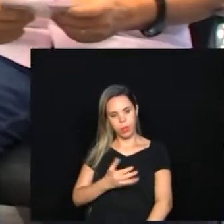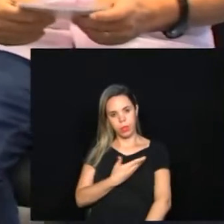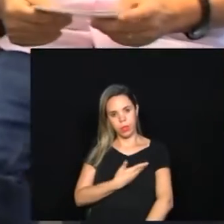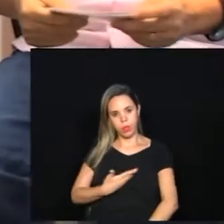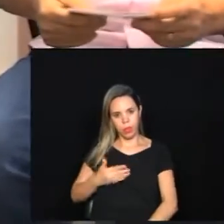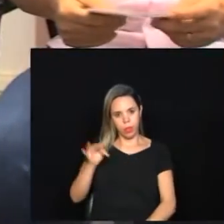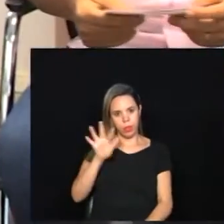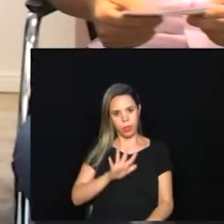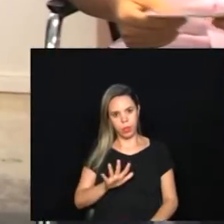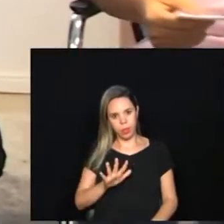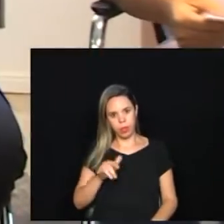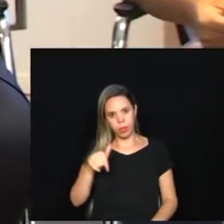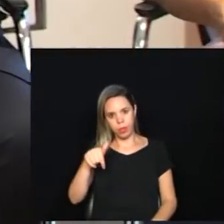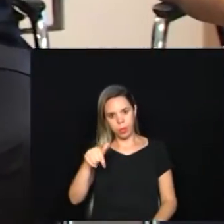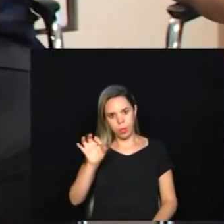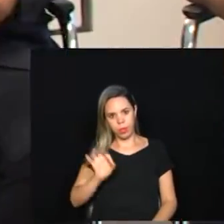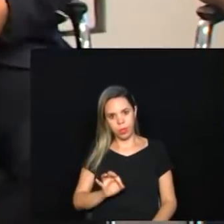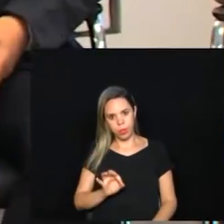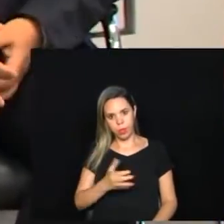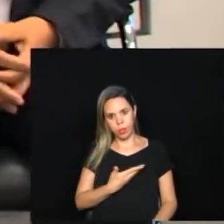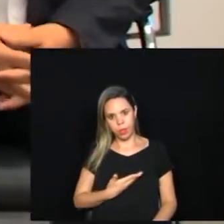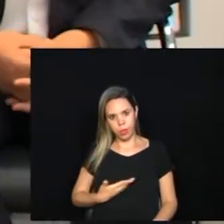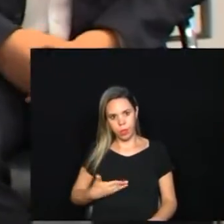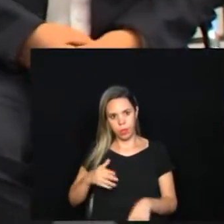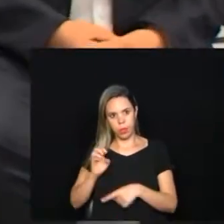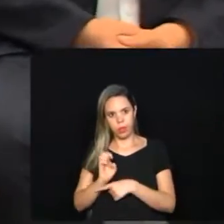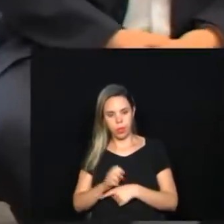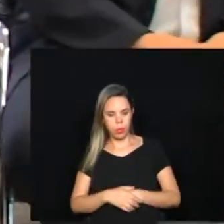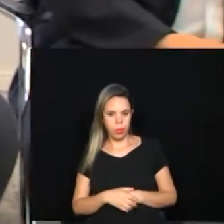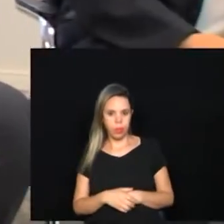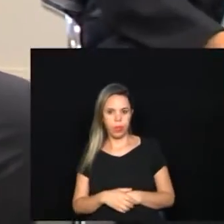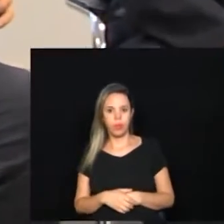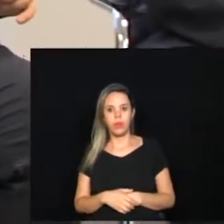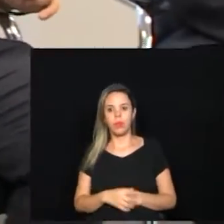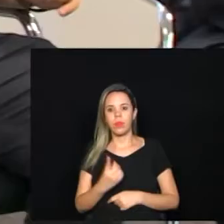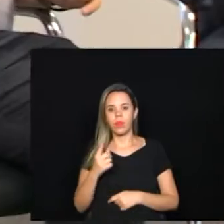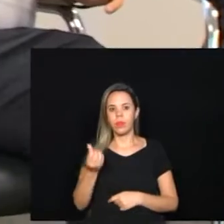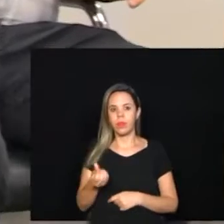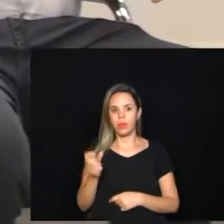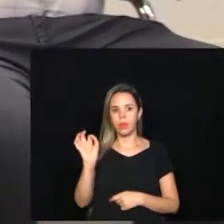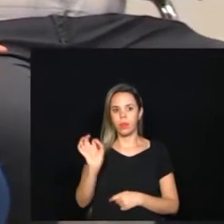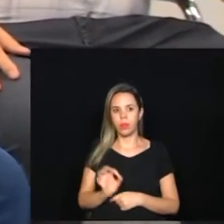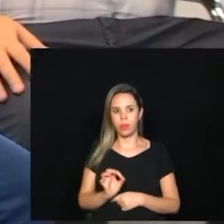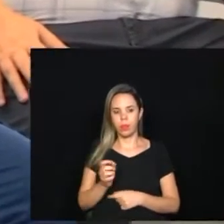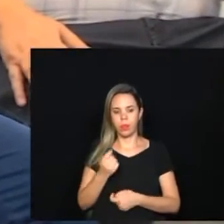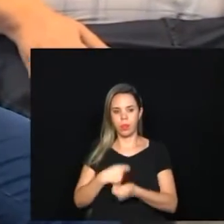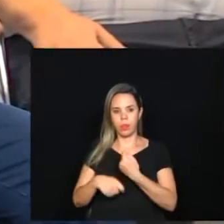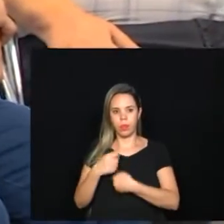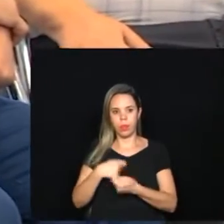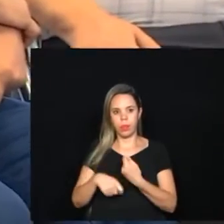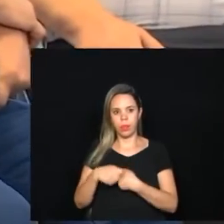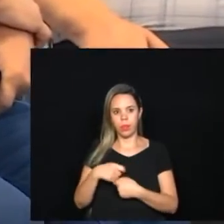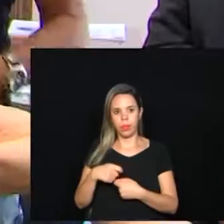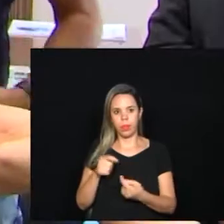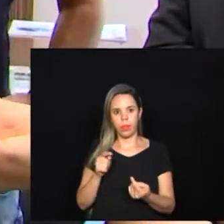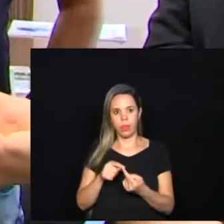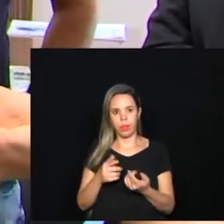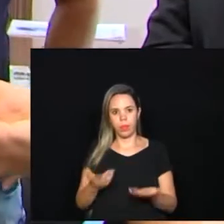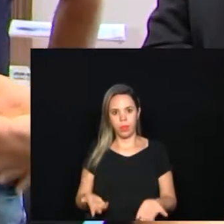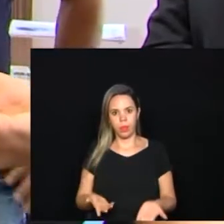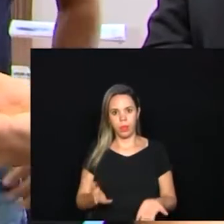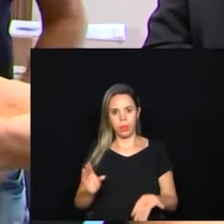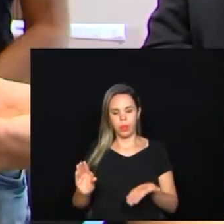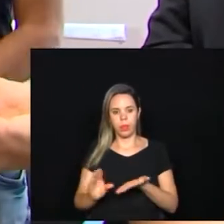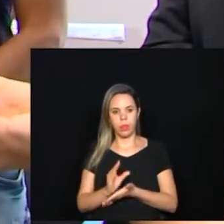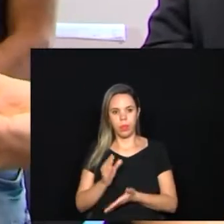governo federal, 7% do governo estadual e 16% da administração indireta. O